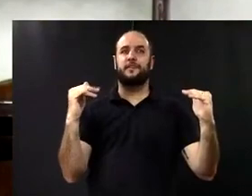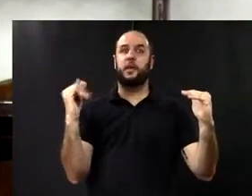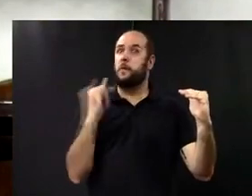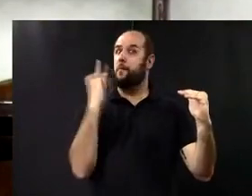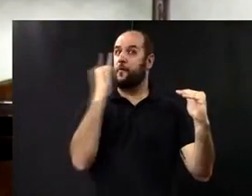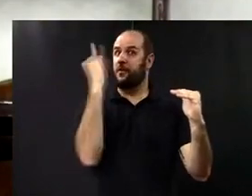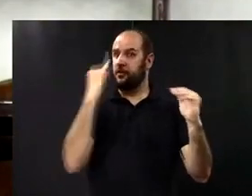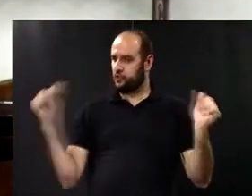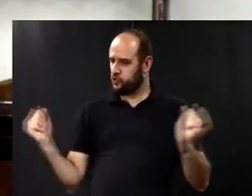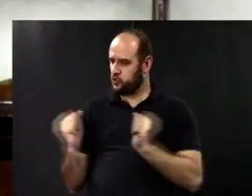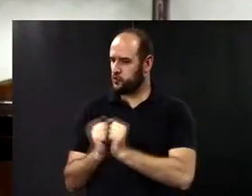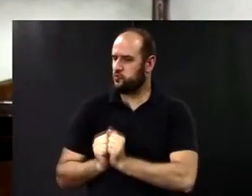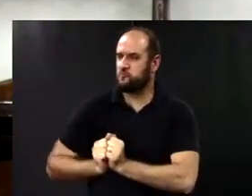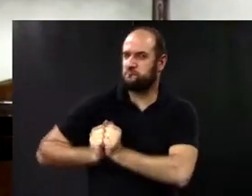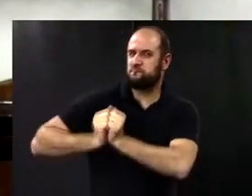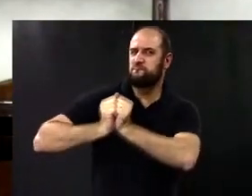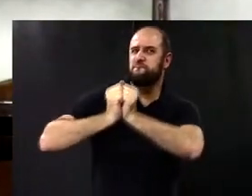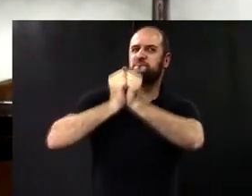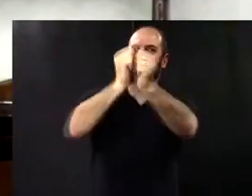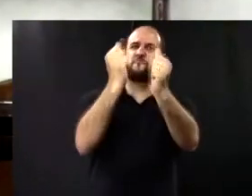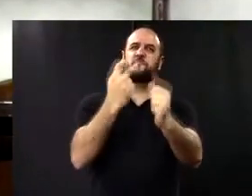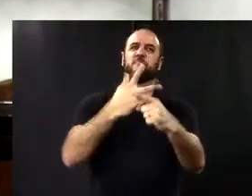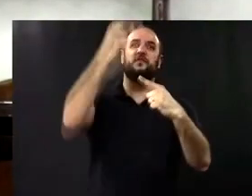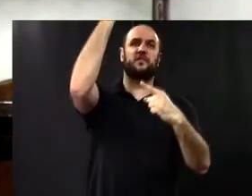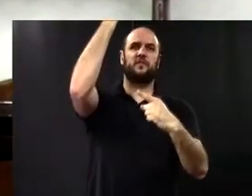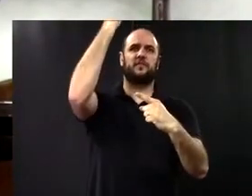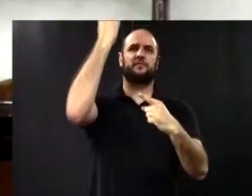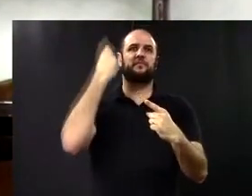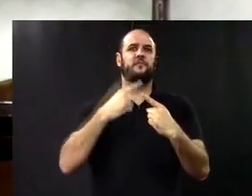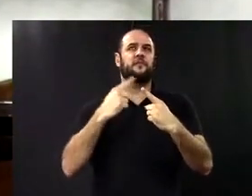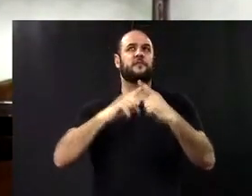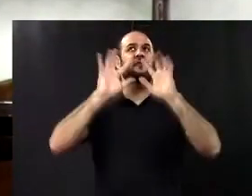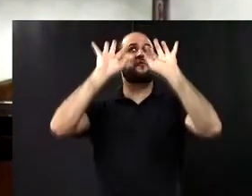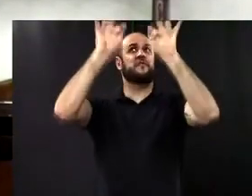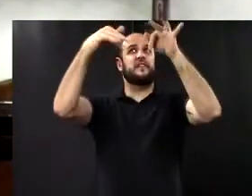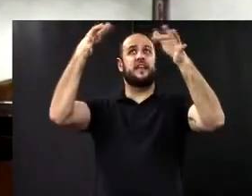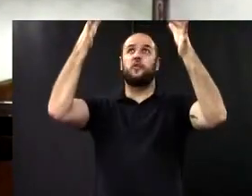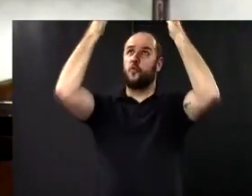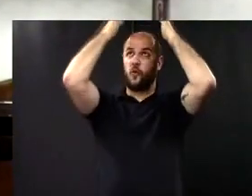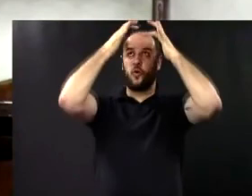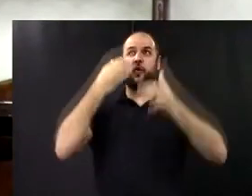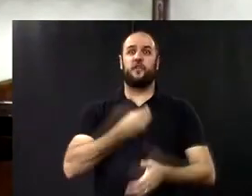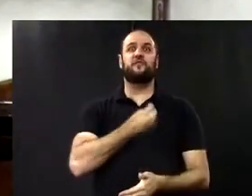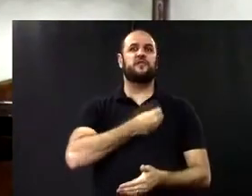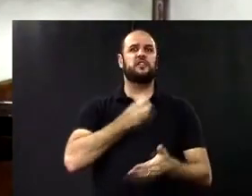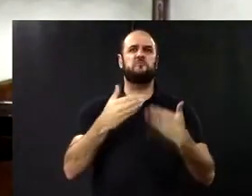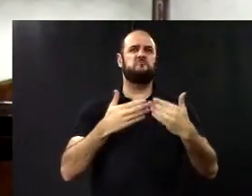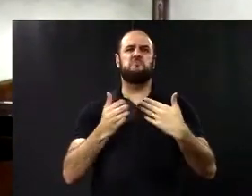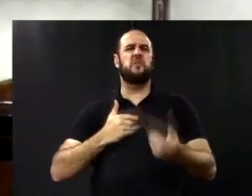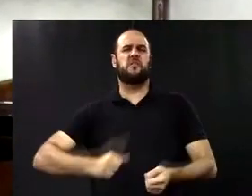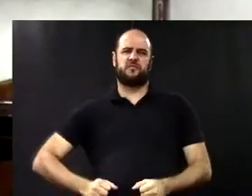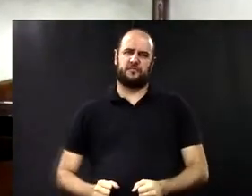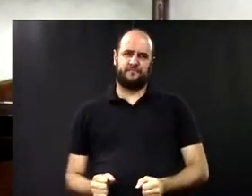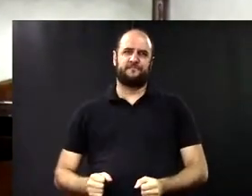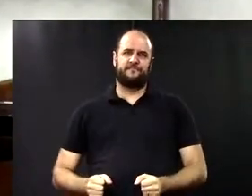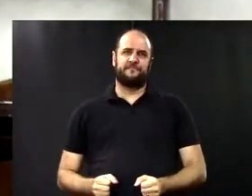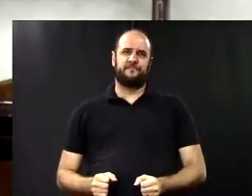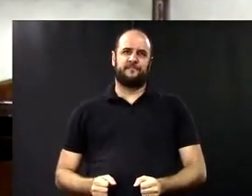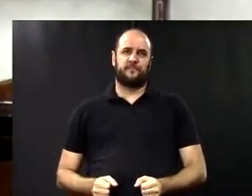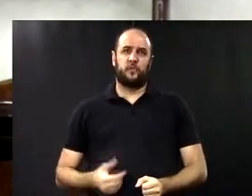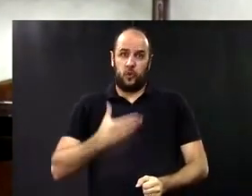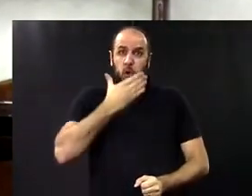todos que chegarão ao fim dessa maratona receberão o mesmo prêmio, que é a coroa da vida. Então esse que está mais preparado